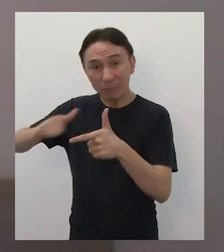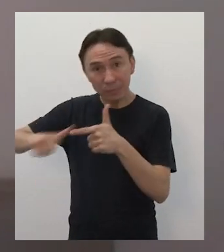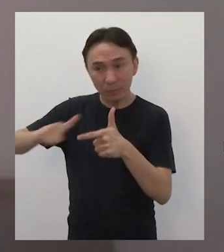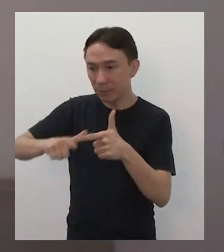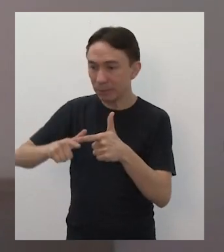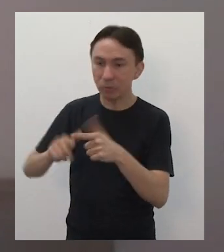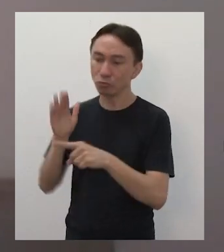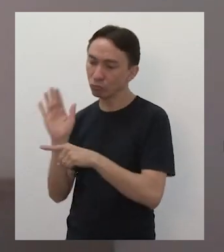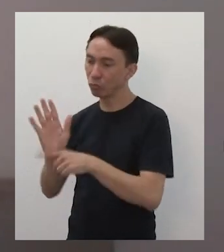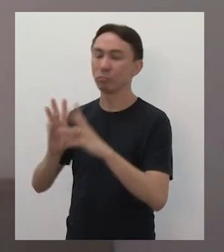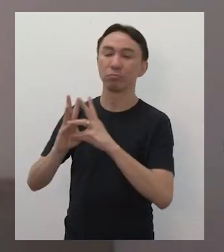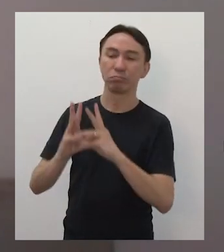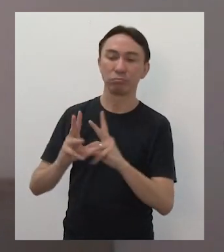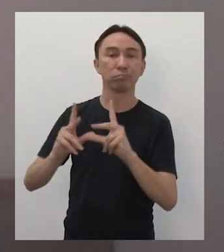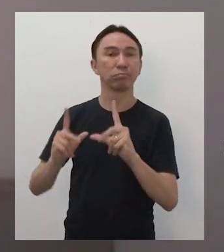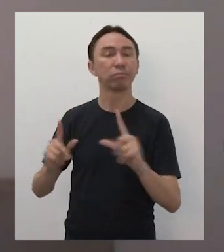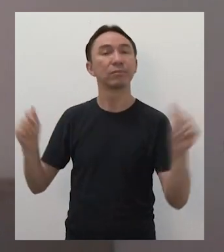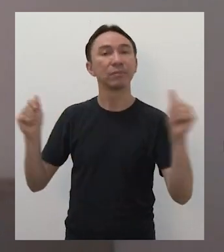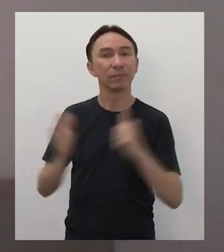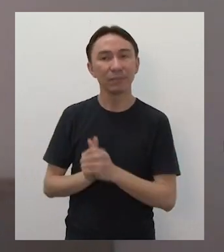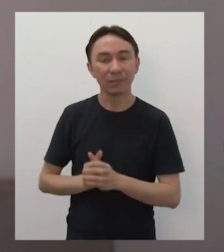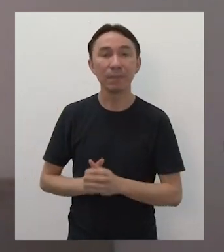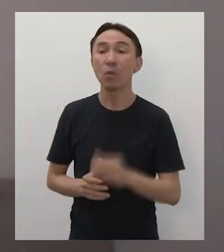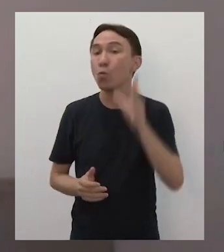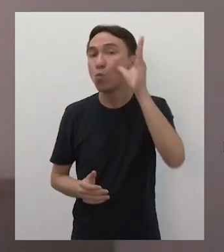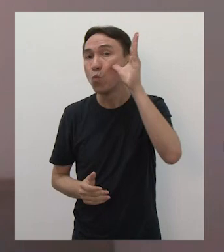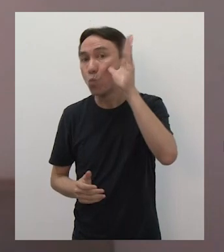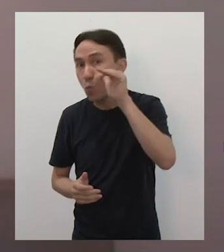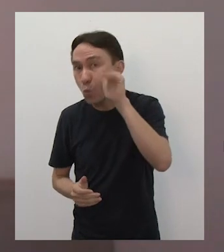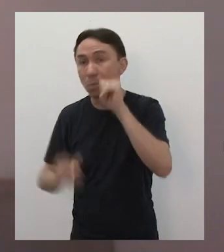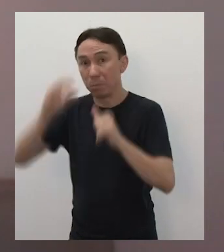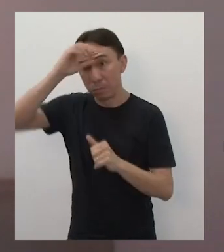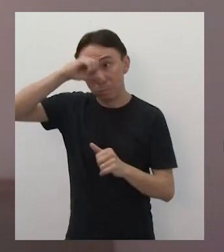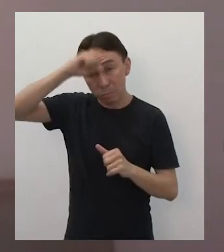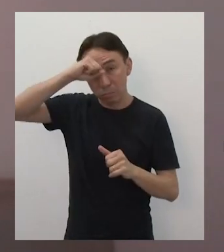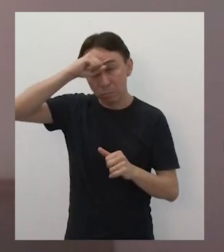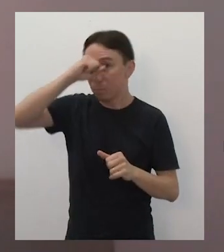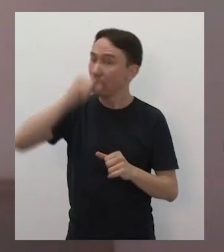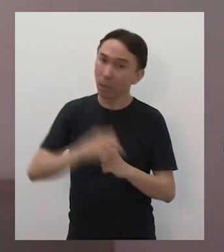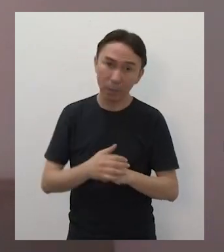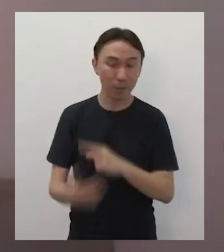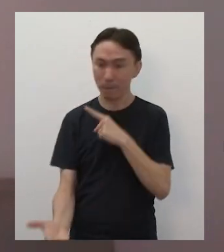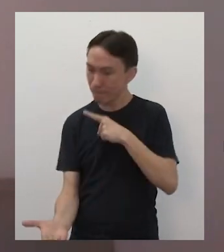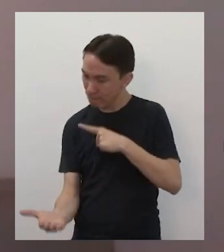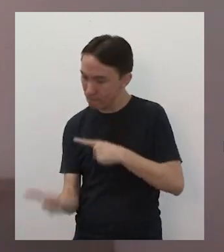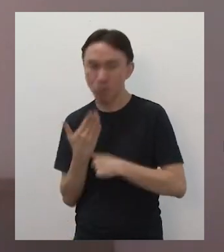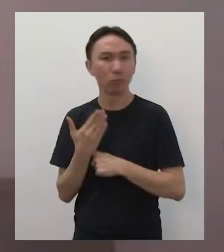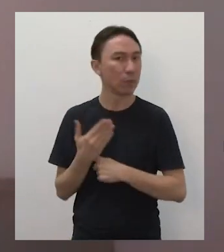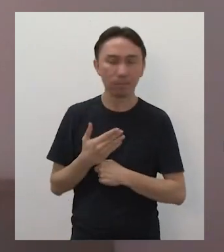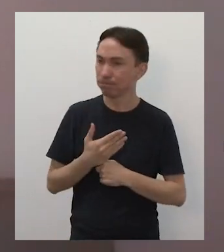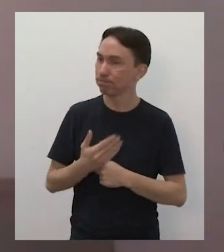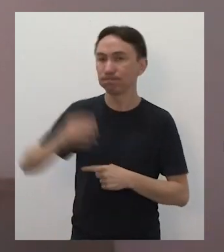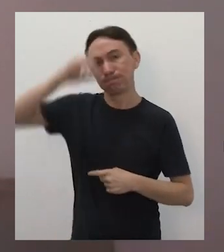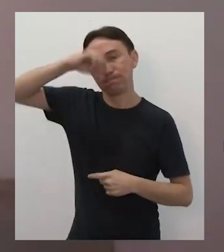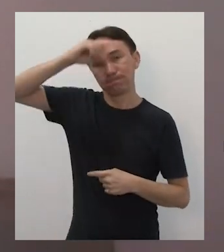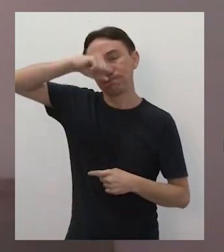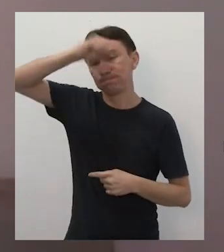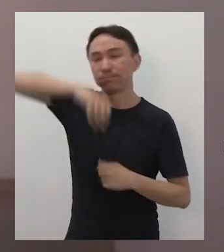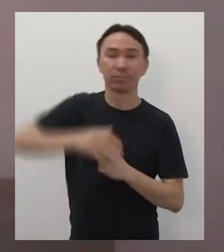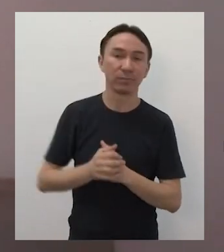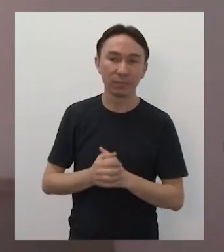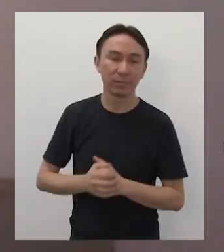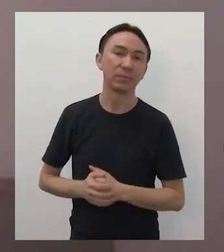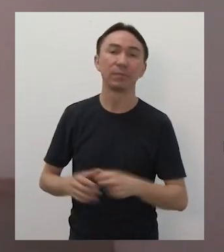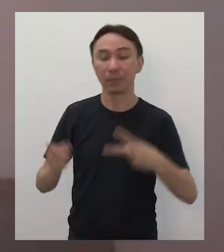Eu penso na curiosidade para aprender como motor do aprendizado. Além da curiosidade para aprender, tem a